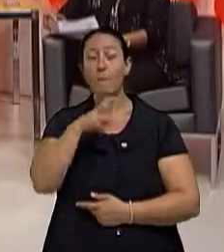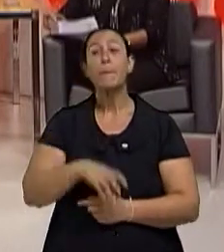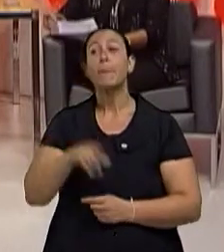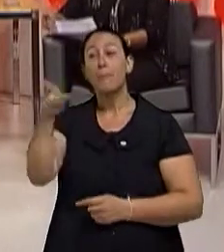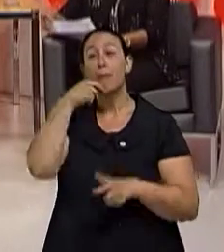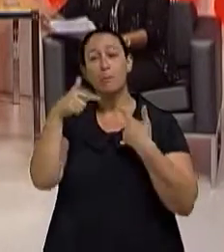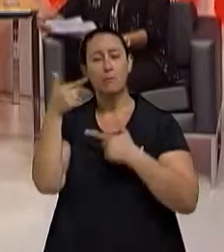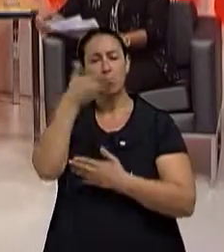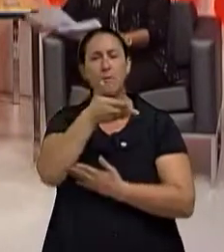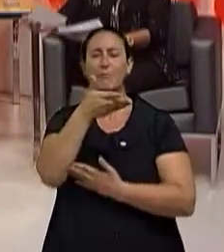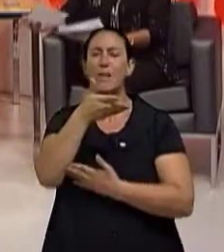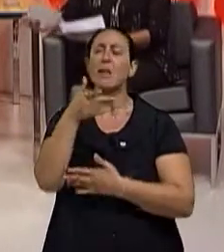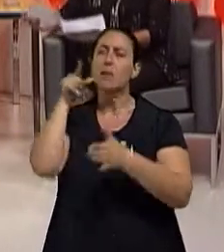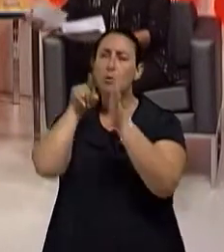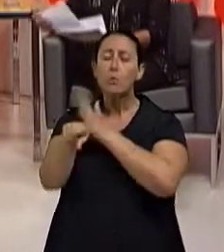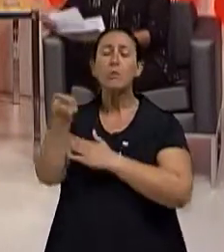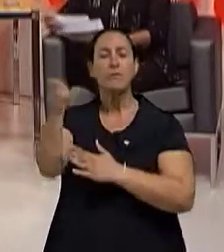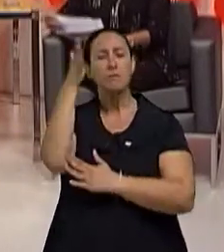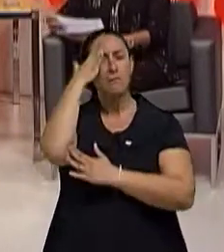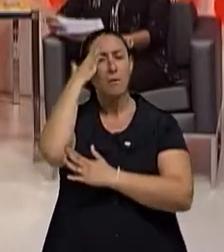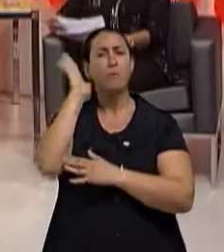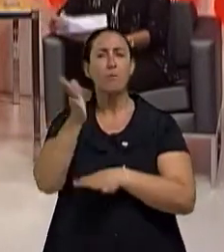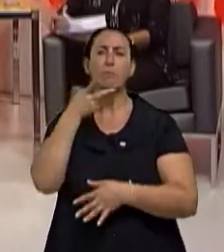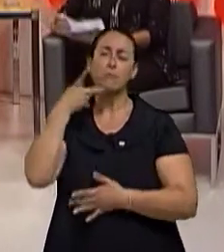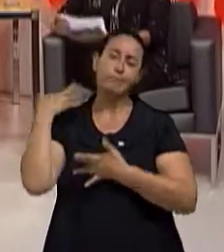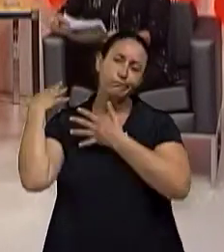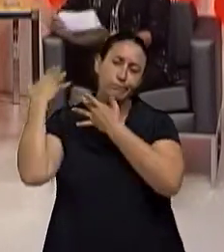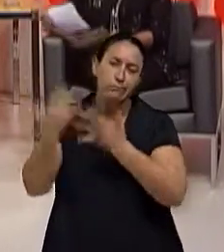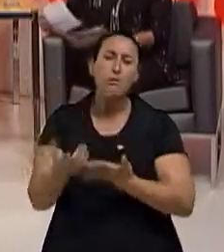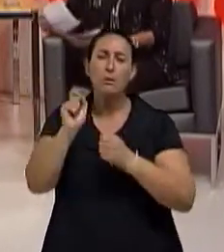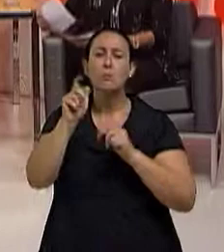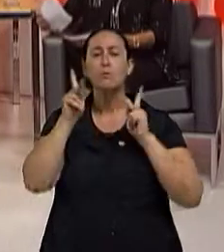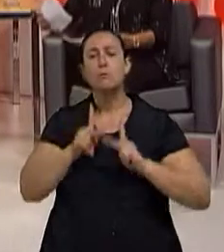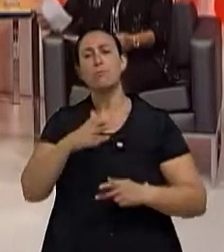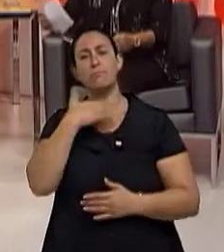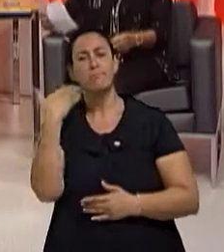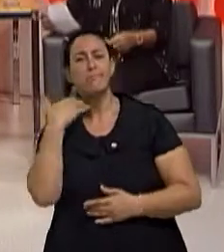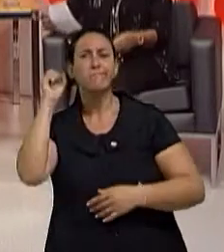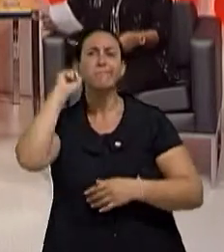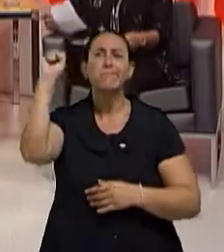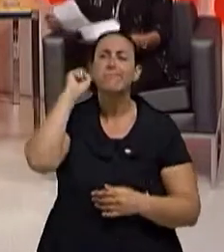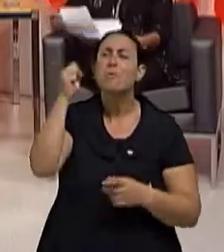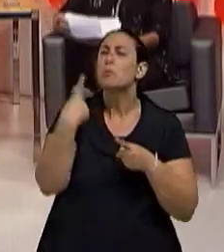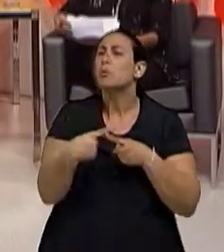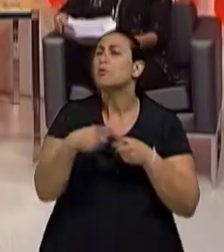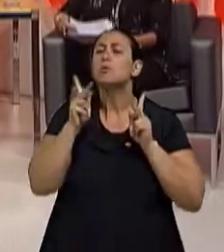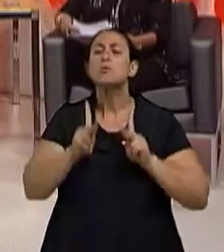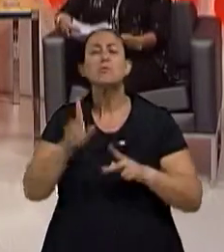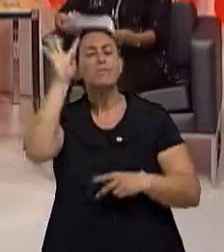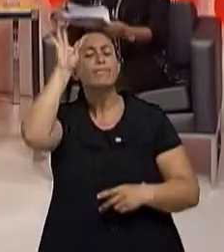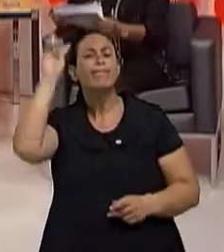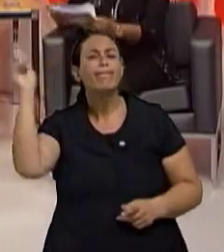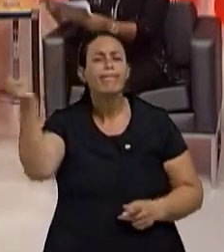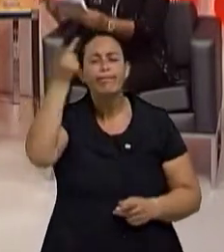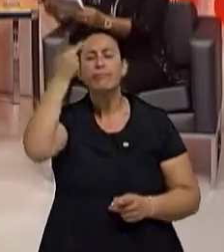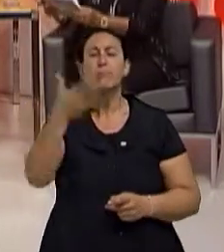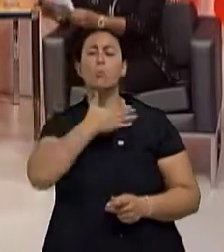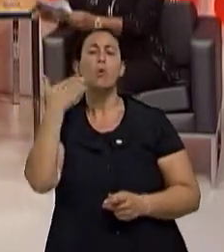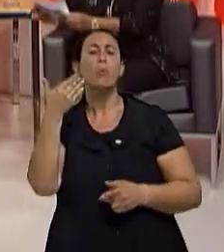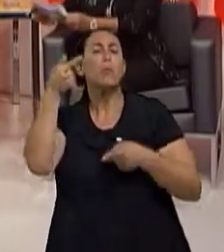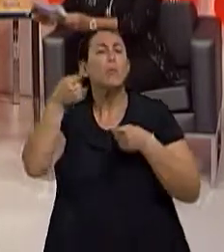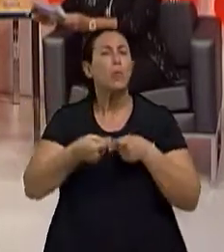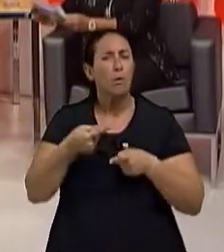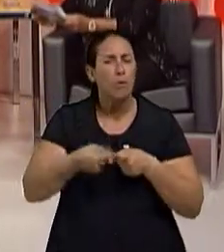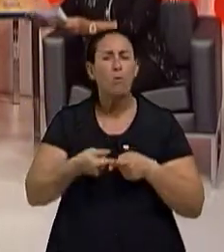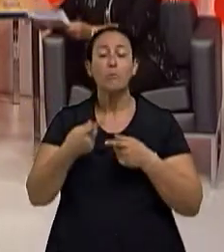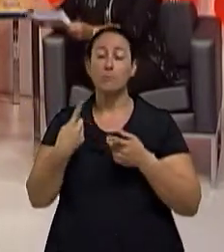de suicídio, de as pessoas que realmente buscam esta forma tão radical,